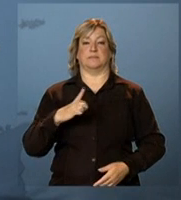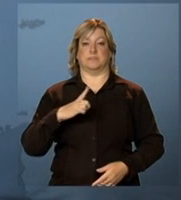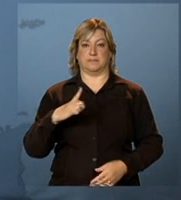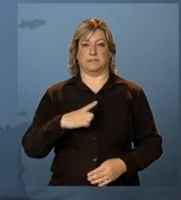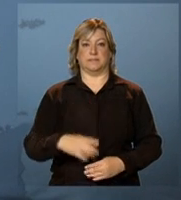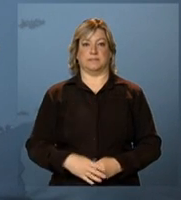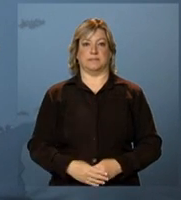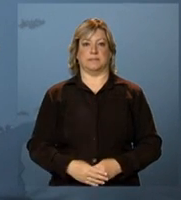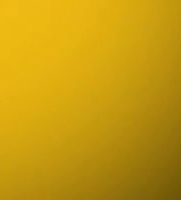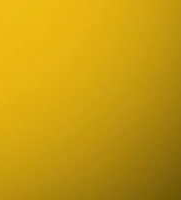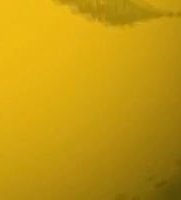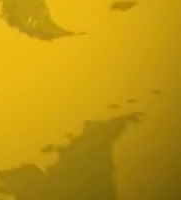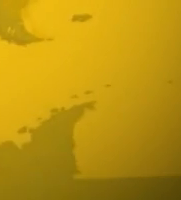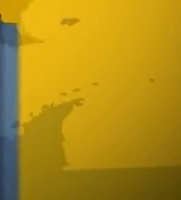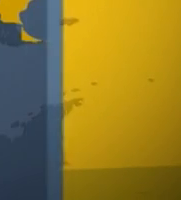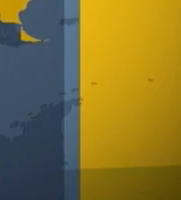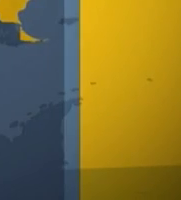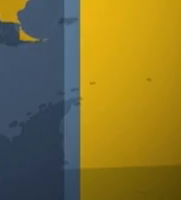Governo Federal.